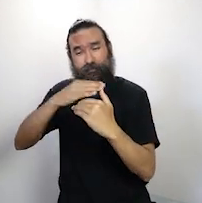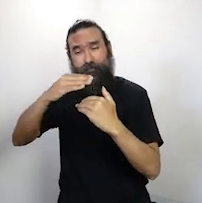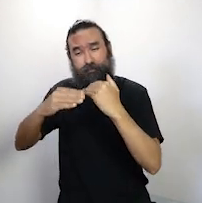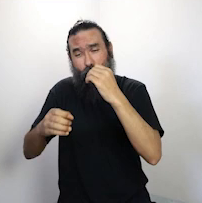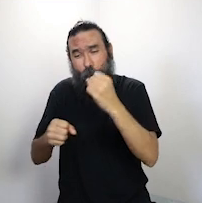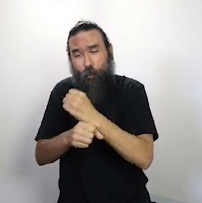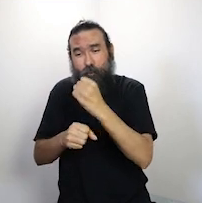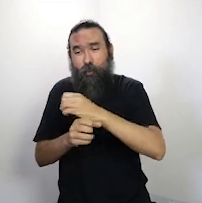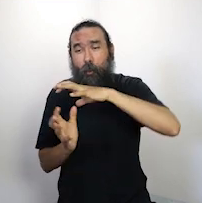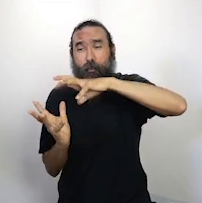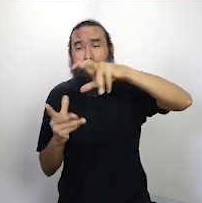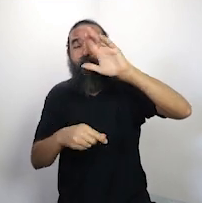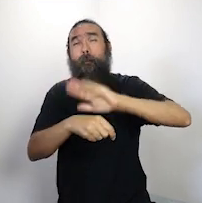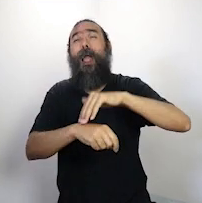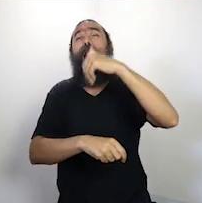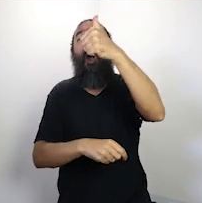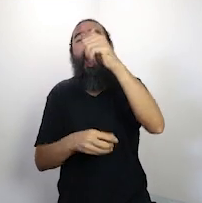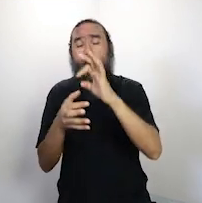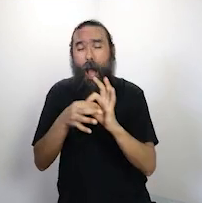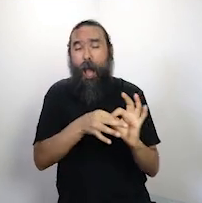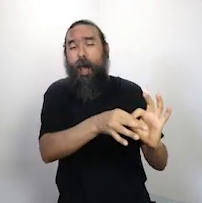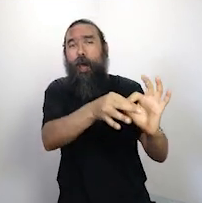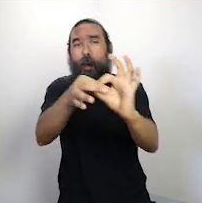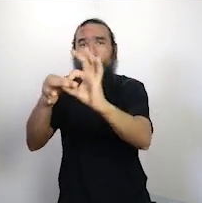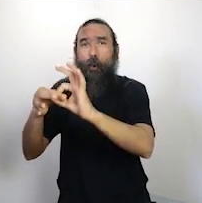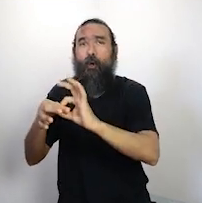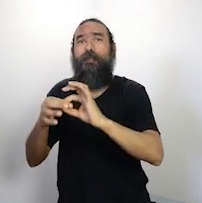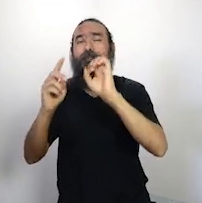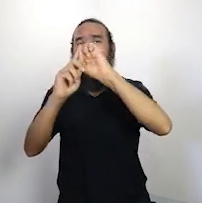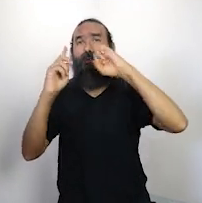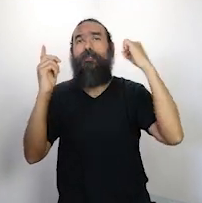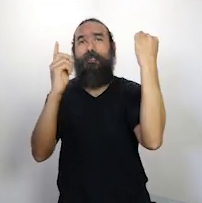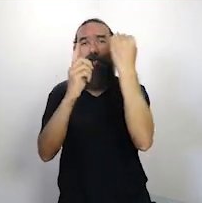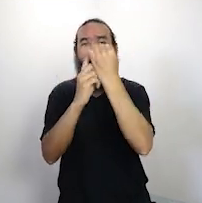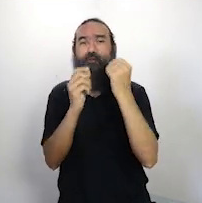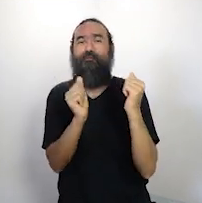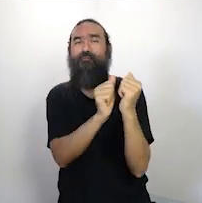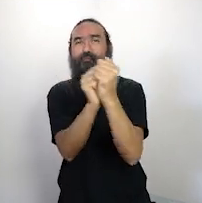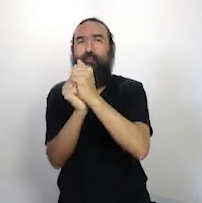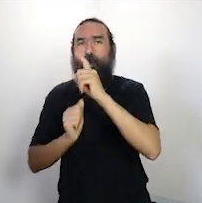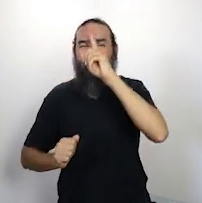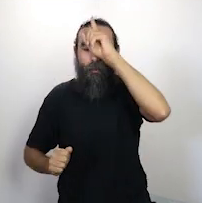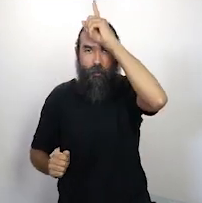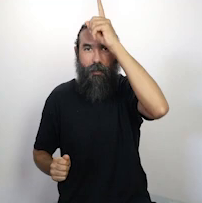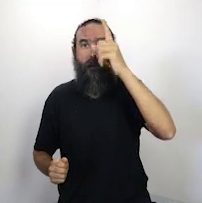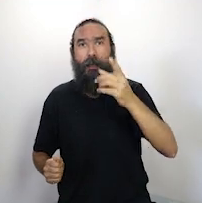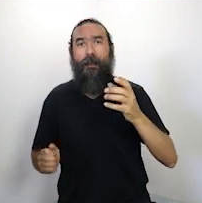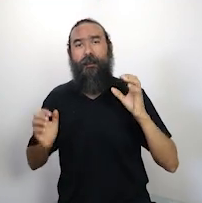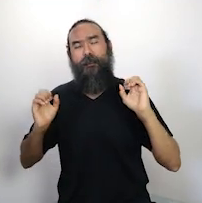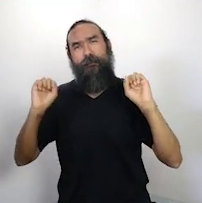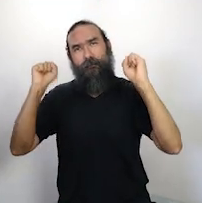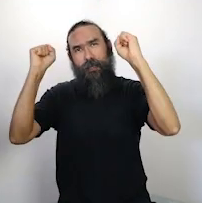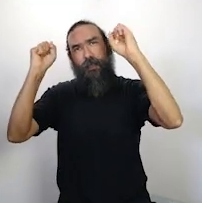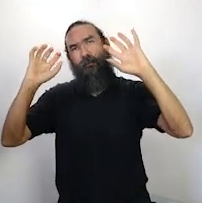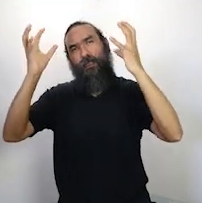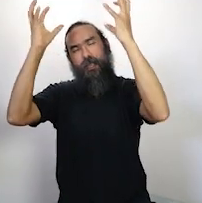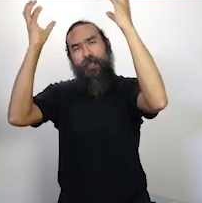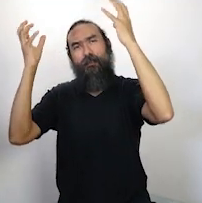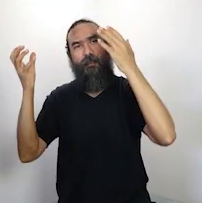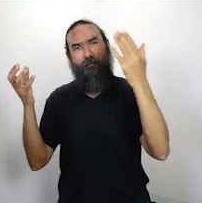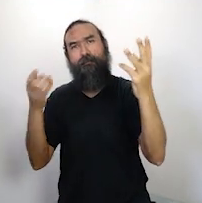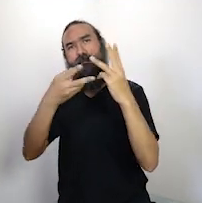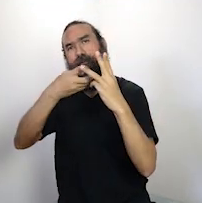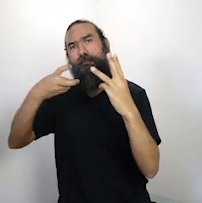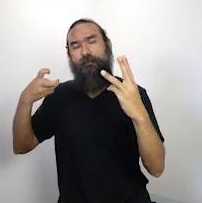de conviver em harmonia com o meio ambiente, com a sociedade. É isso aí. Viva os povos indígenas, né? Viva os povos indígenas.